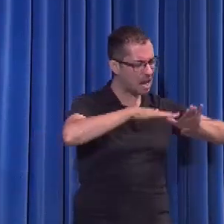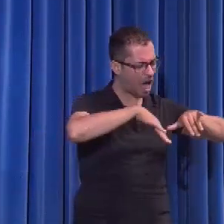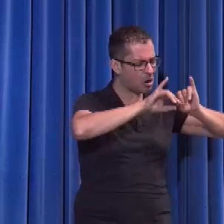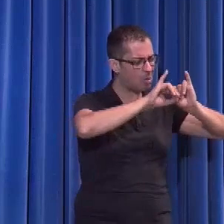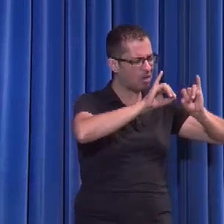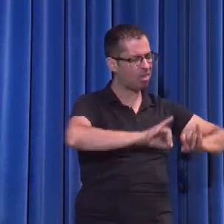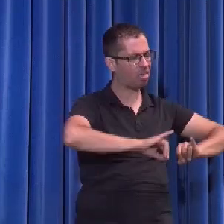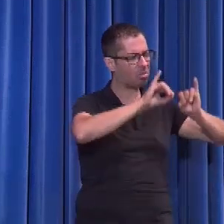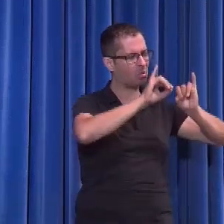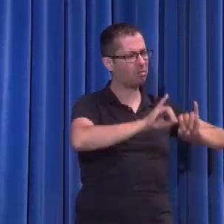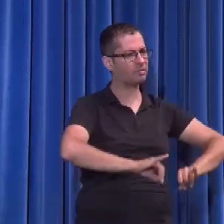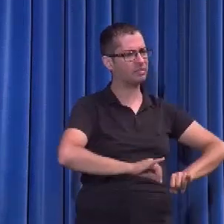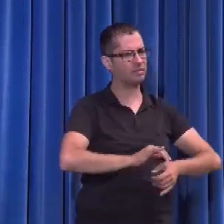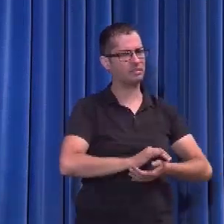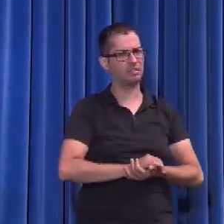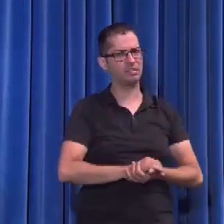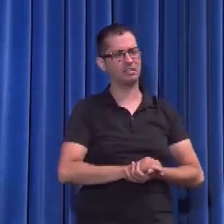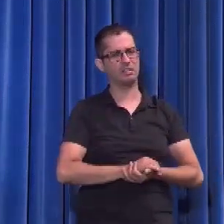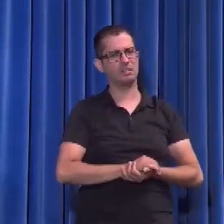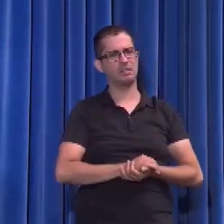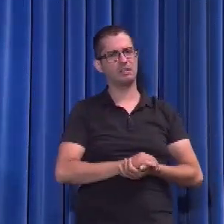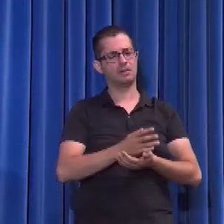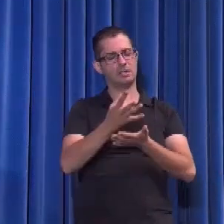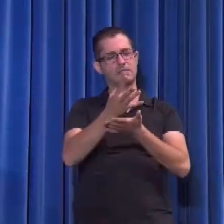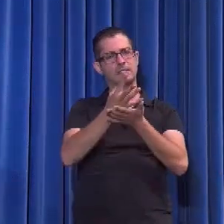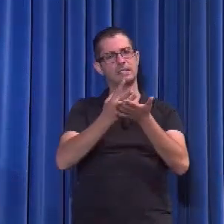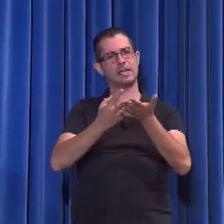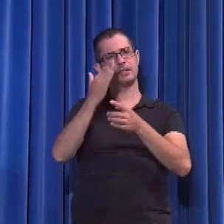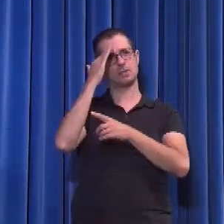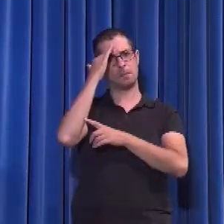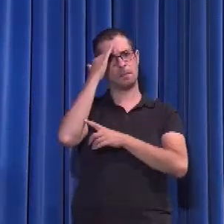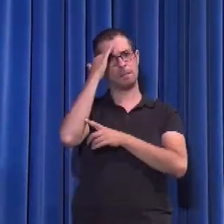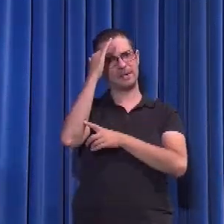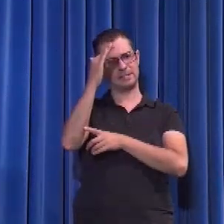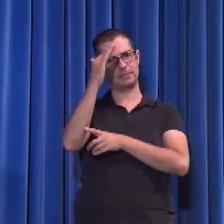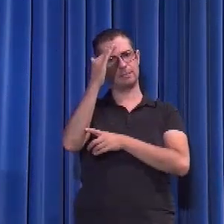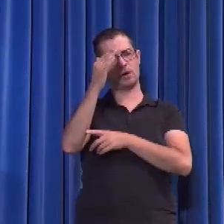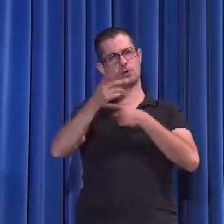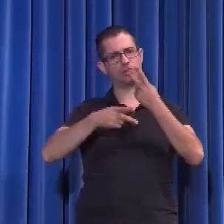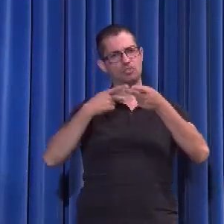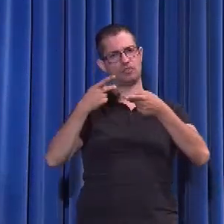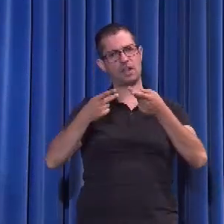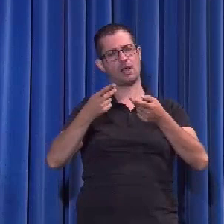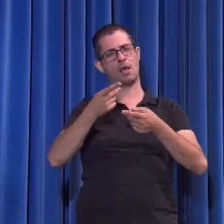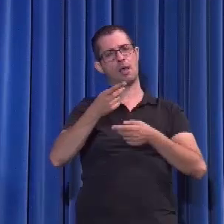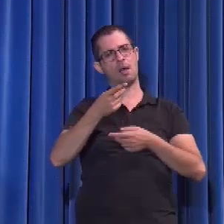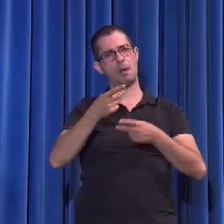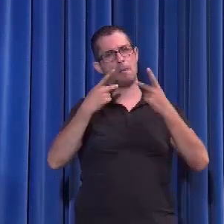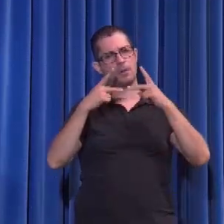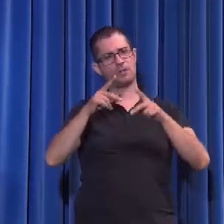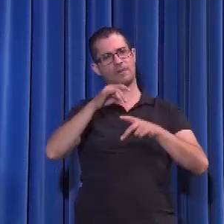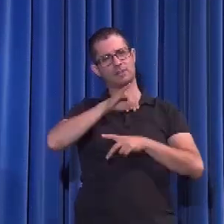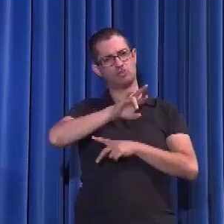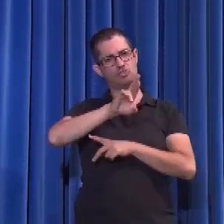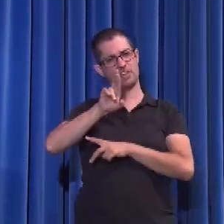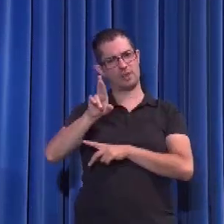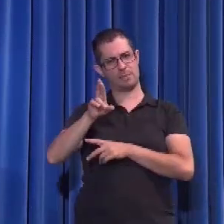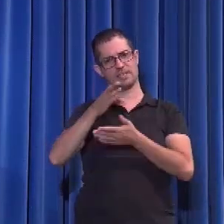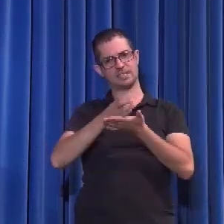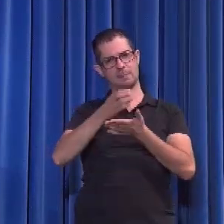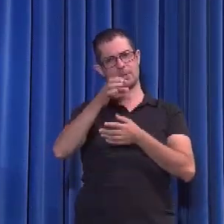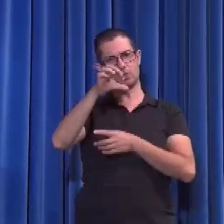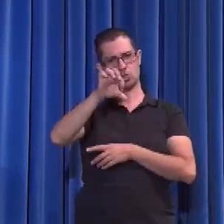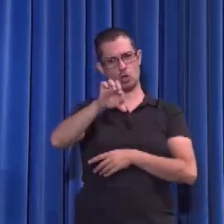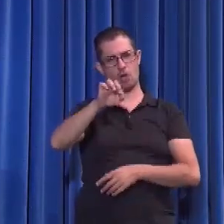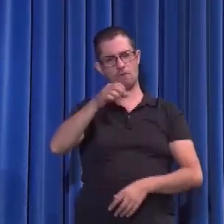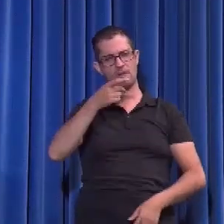ídolos. Então, nesse texto principal que nós colocamos aqui, do profeta Jeremias, do capítulo 9,